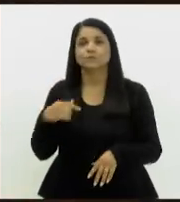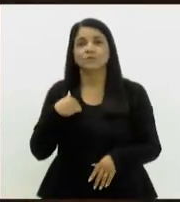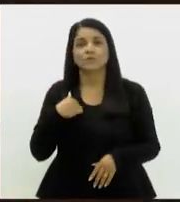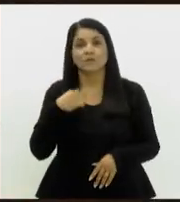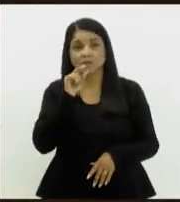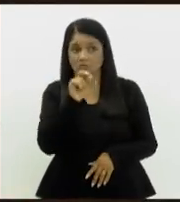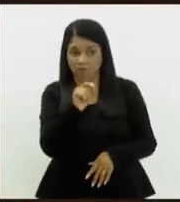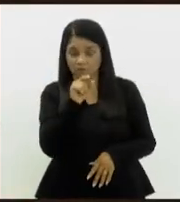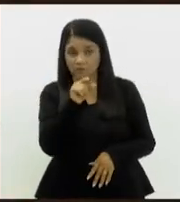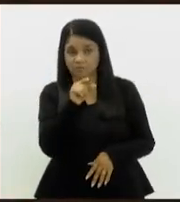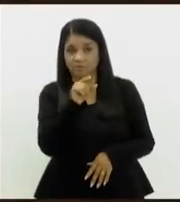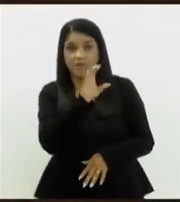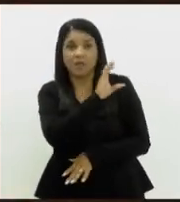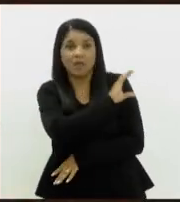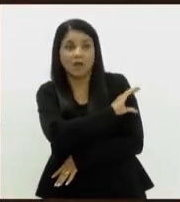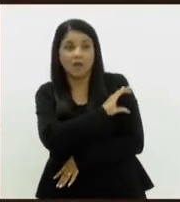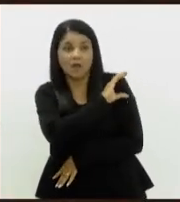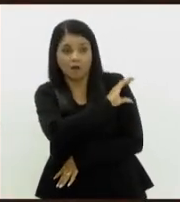é de Campos.